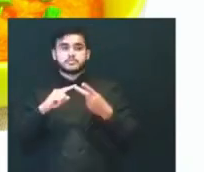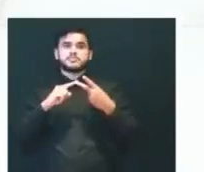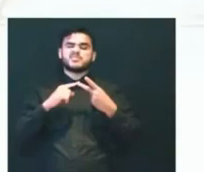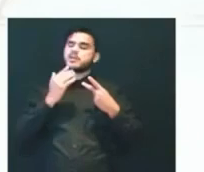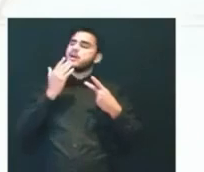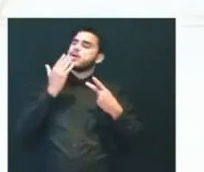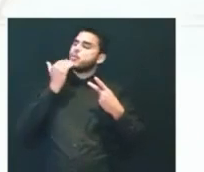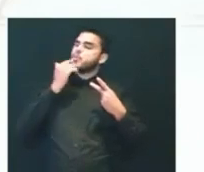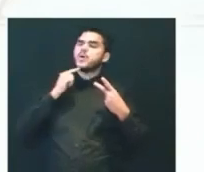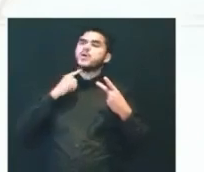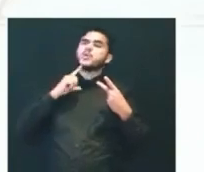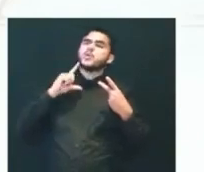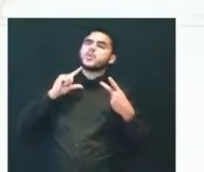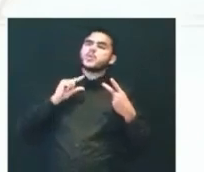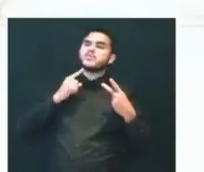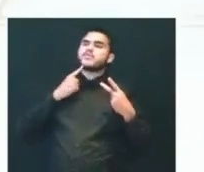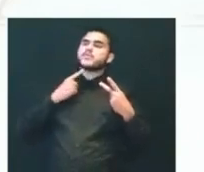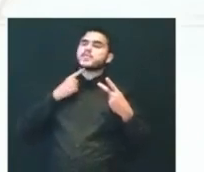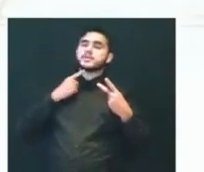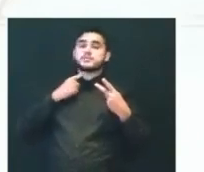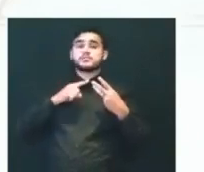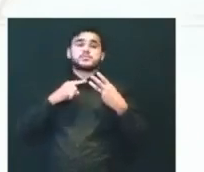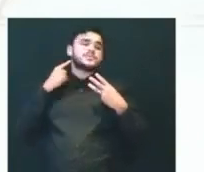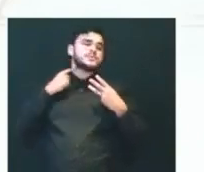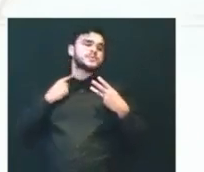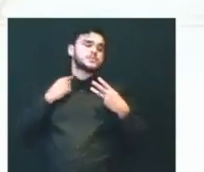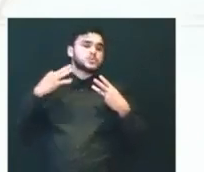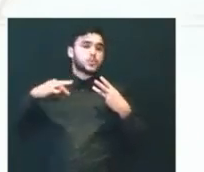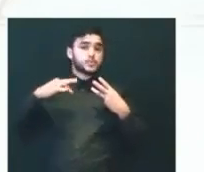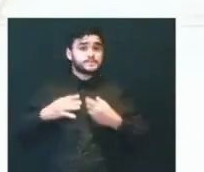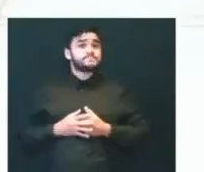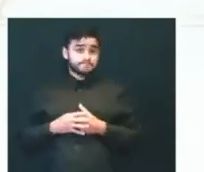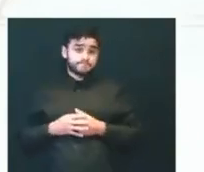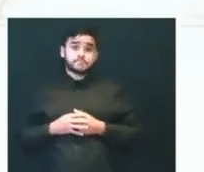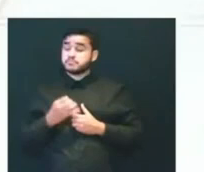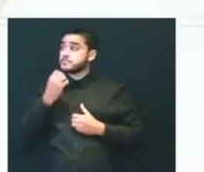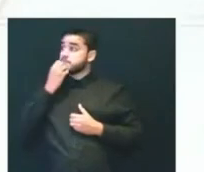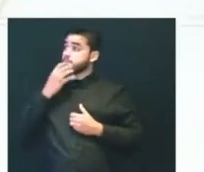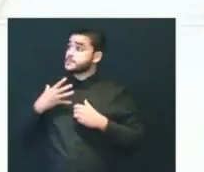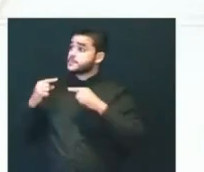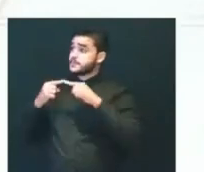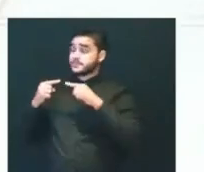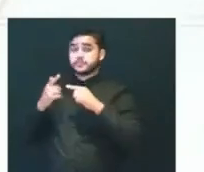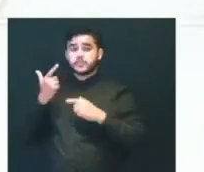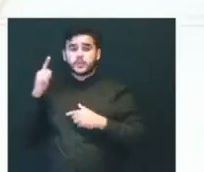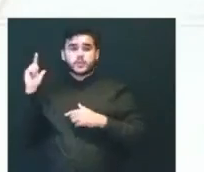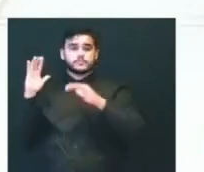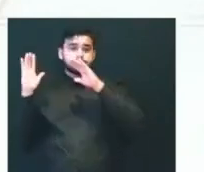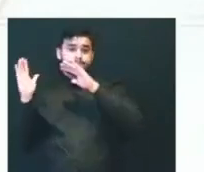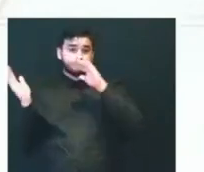engolir. E o terceiro ponto da aula de hoje que eu queria falar para vocês era planejamento alimentar.